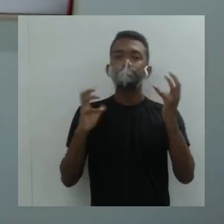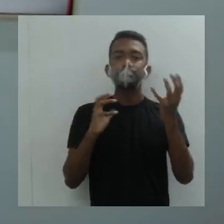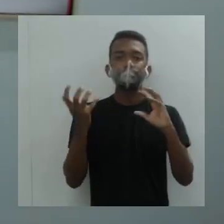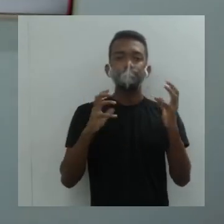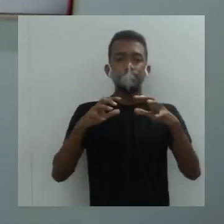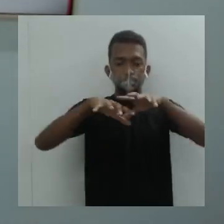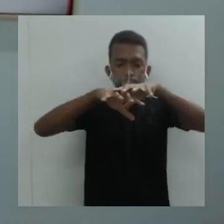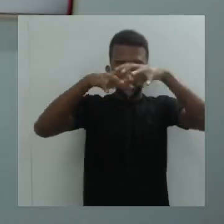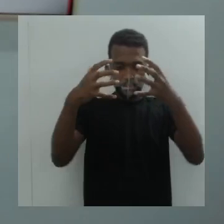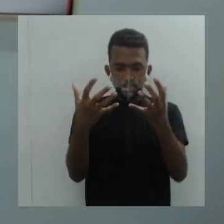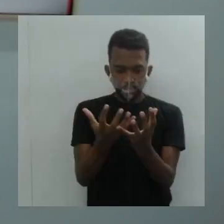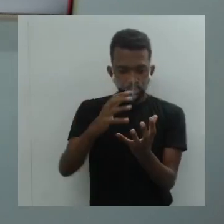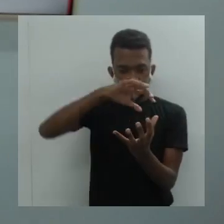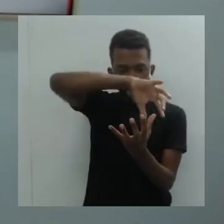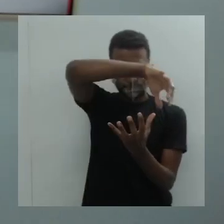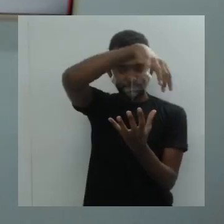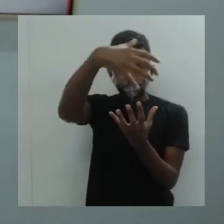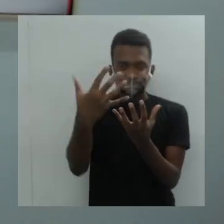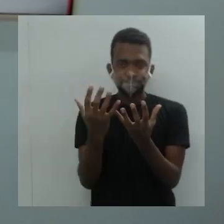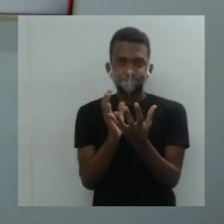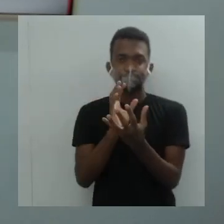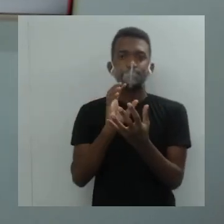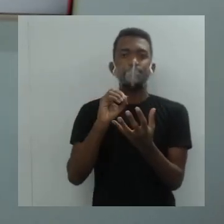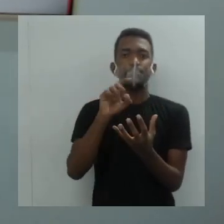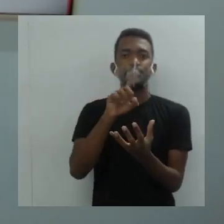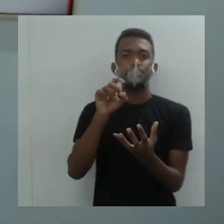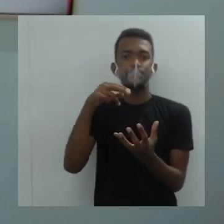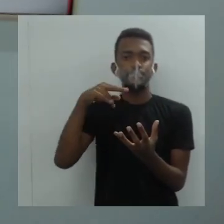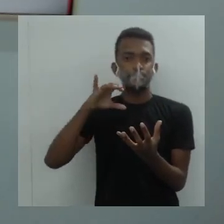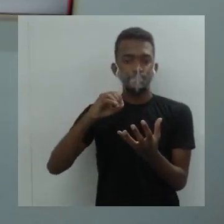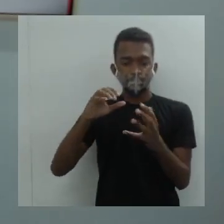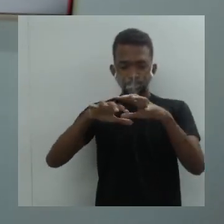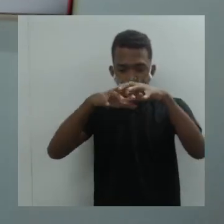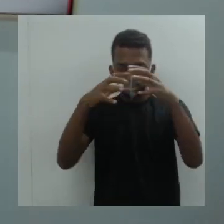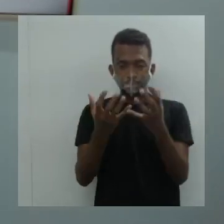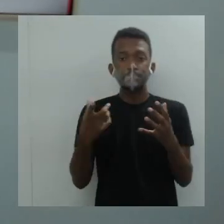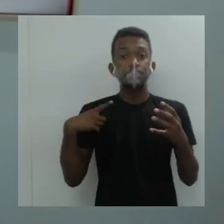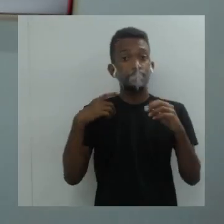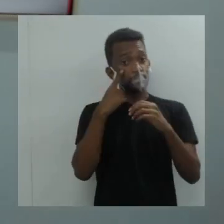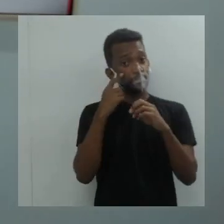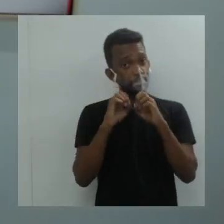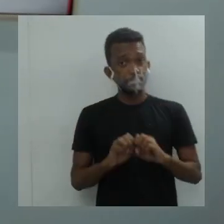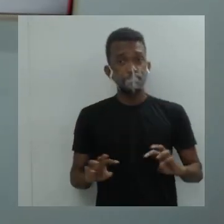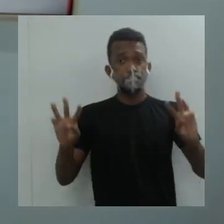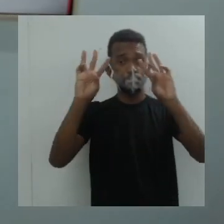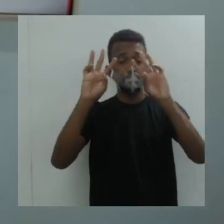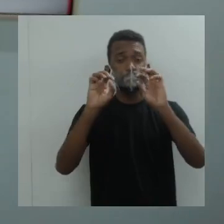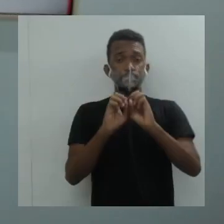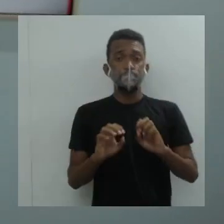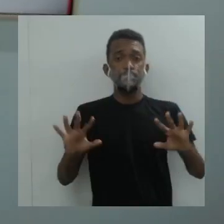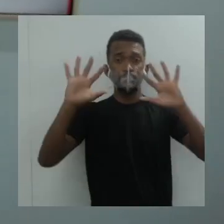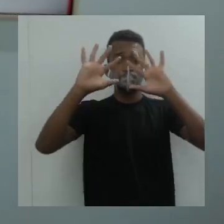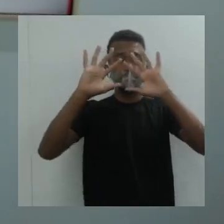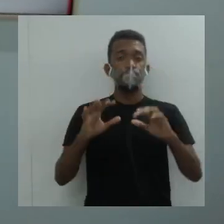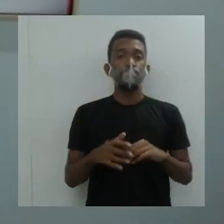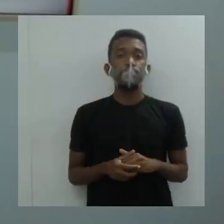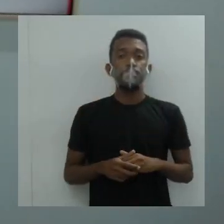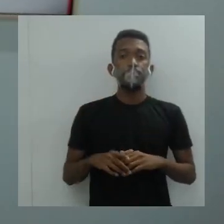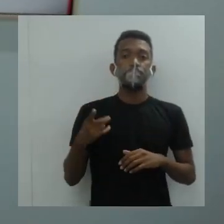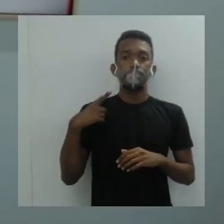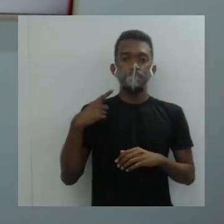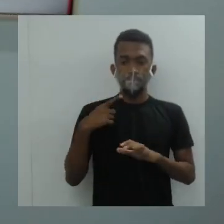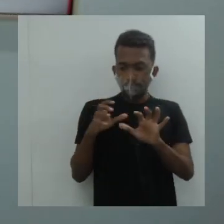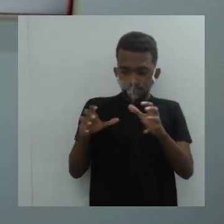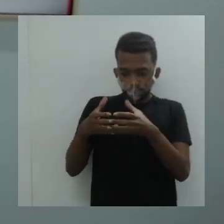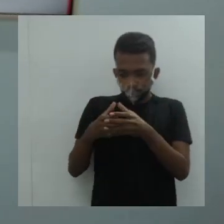camada de ozônio, né? A gente tem aí, a ONU teve aí uma